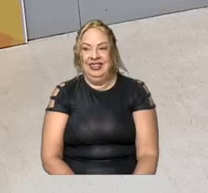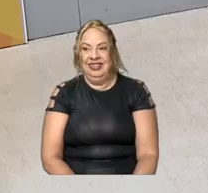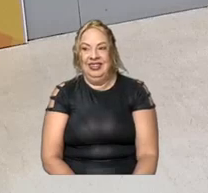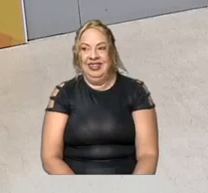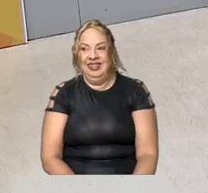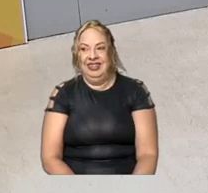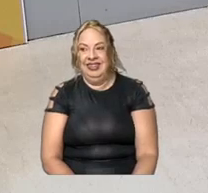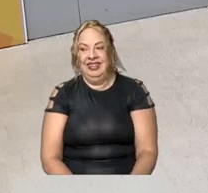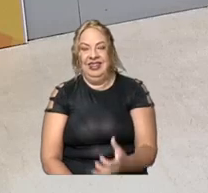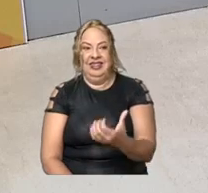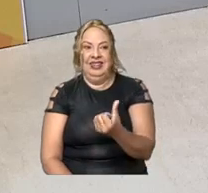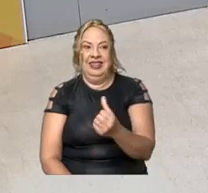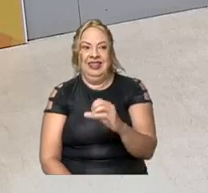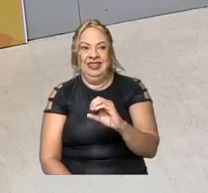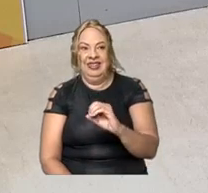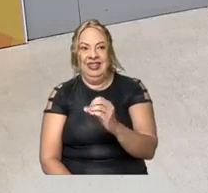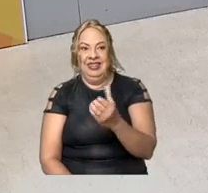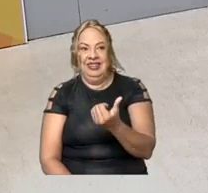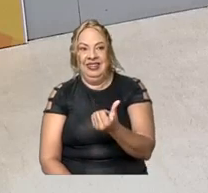Subiu o número 3 e 60.